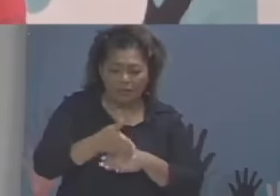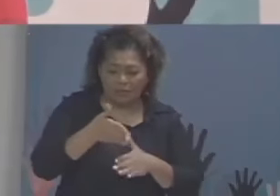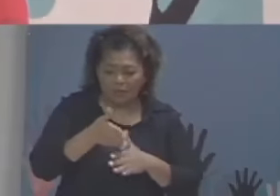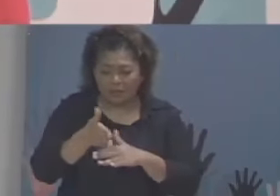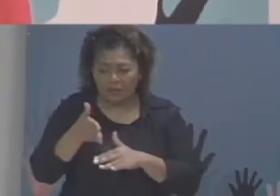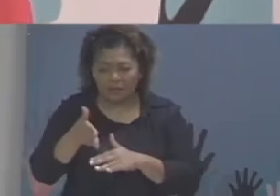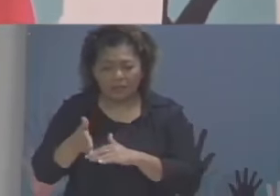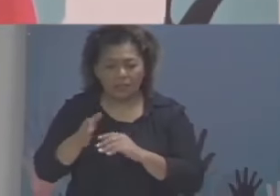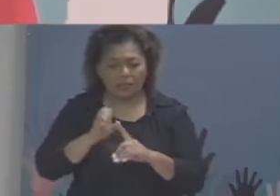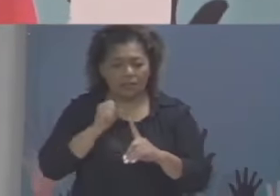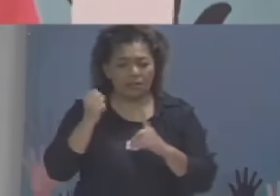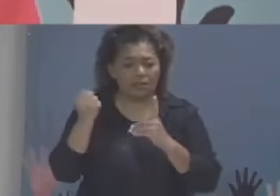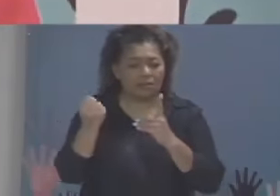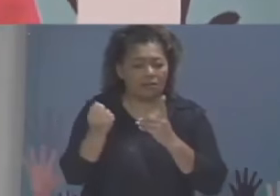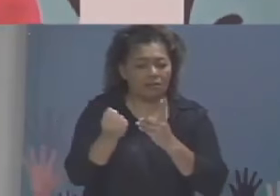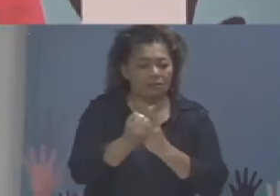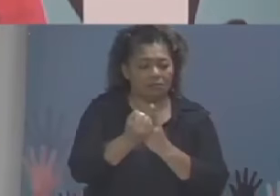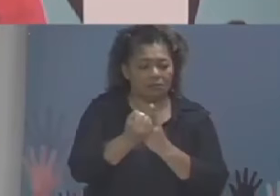representado.